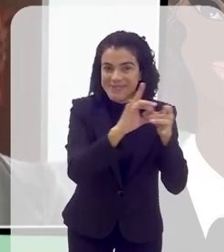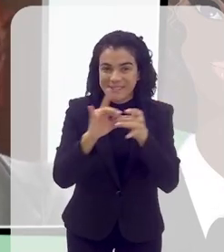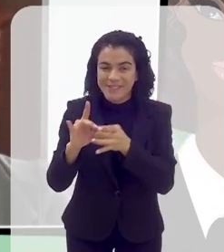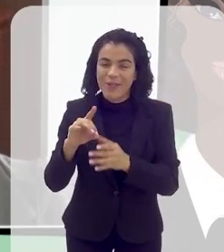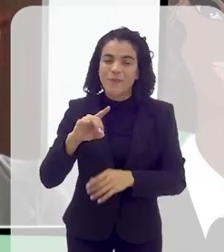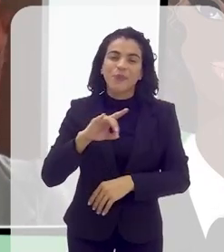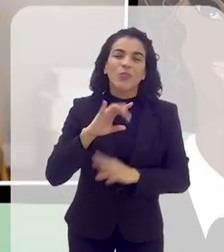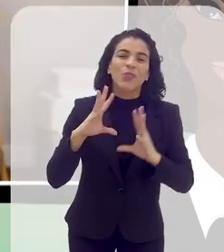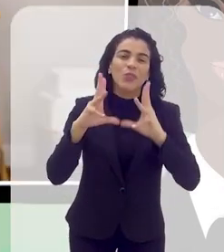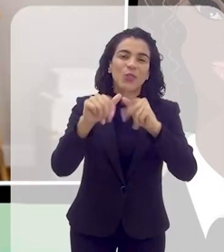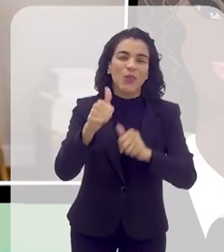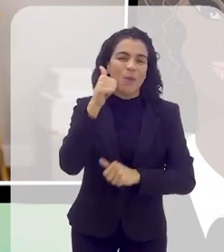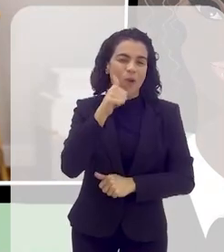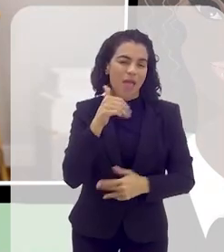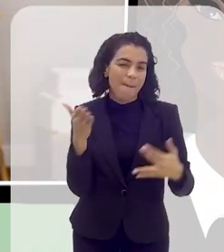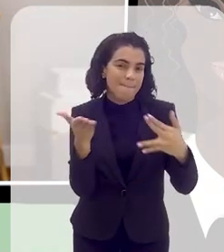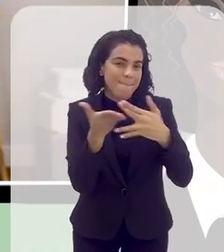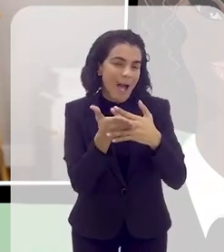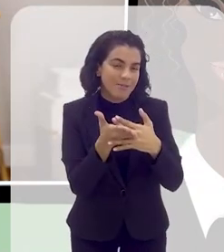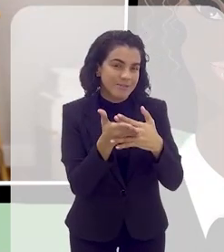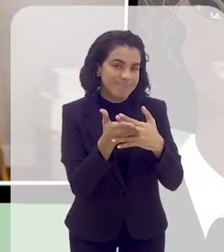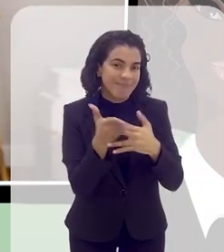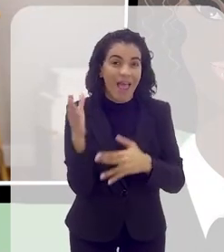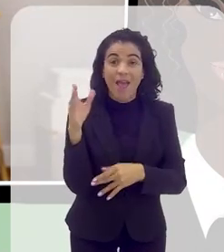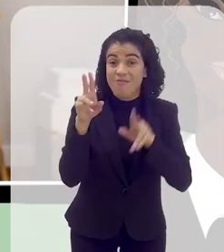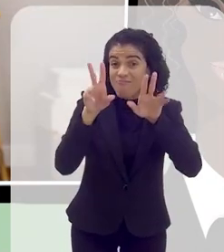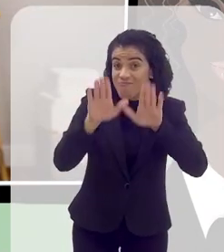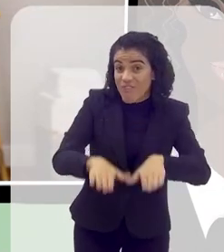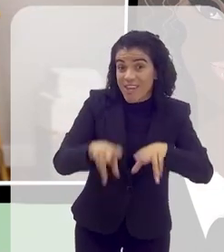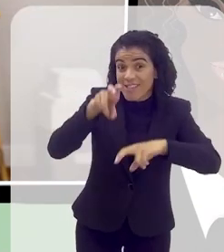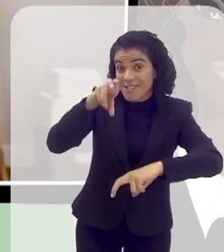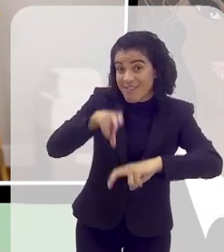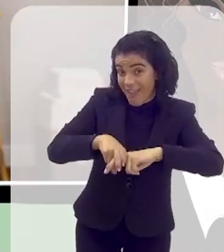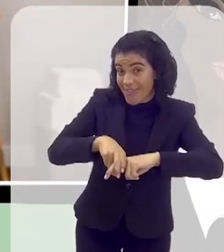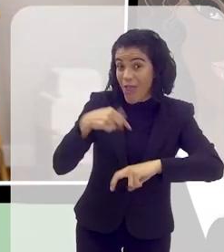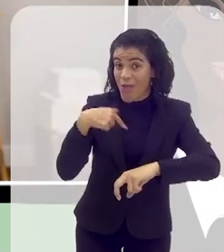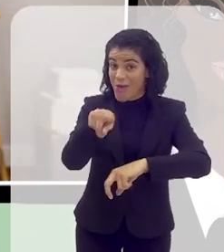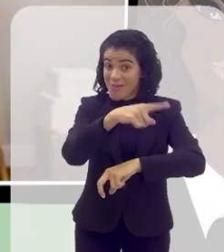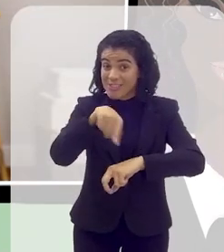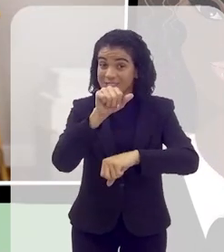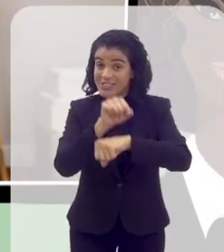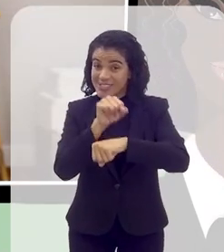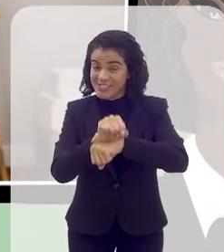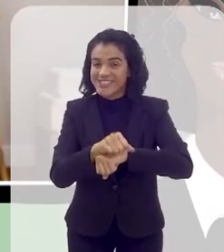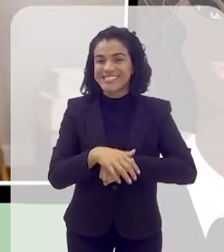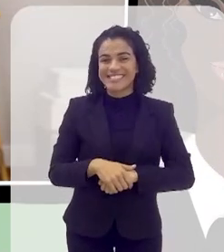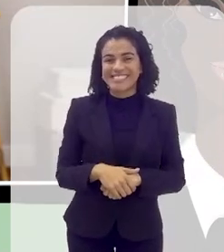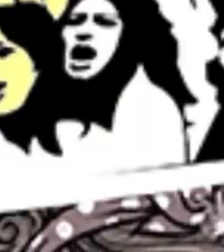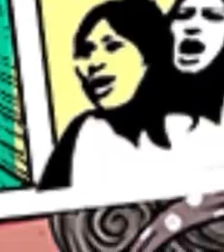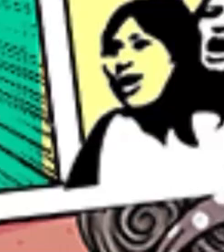mesmo gancho. O Toda Mulher vai para aquela pequena pausa. Por isso, não sai daí, tá bom? Eu tô te